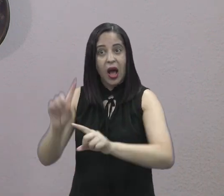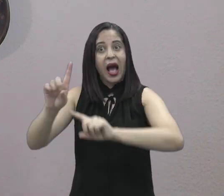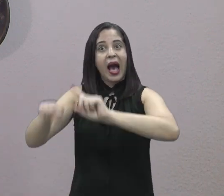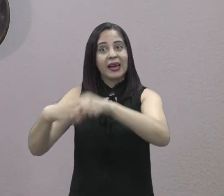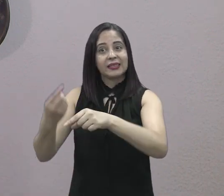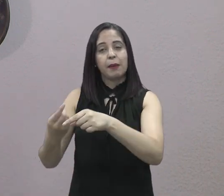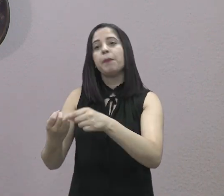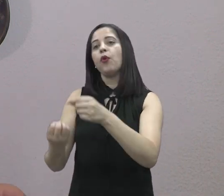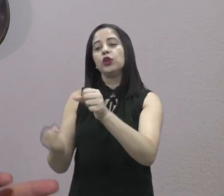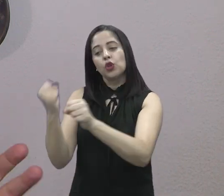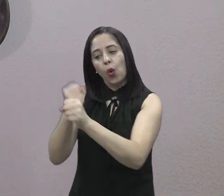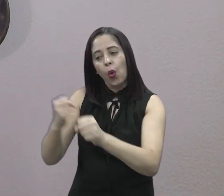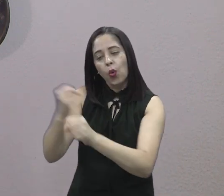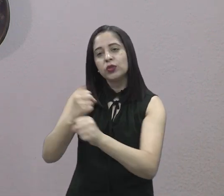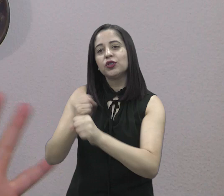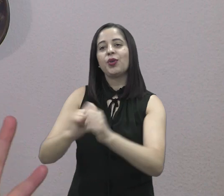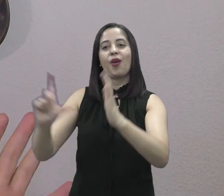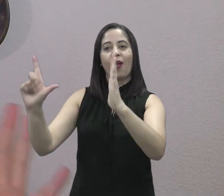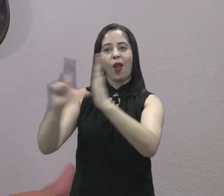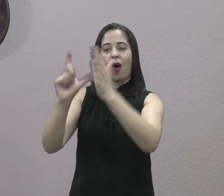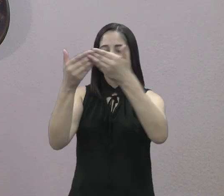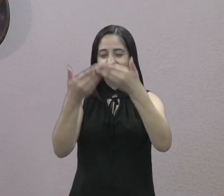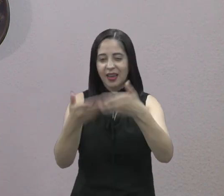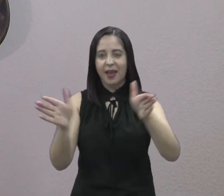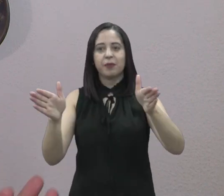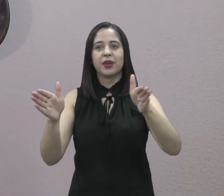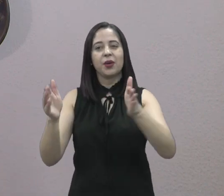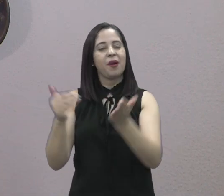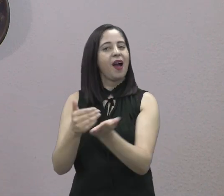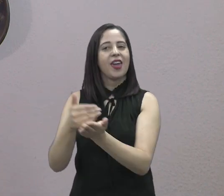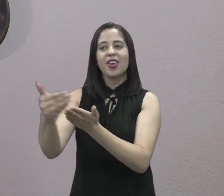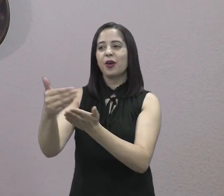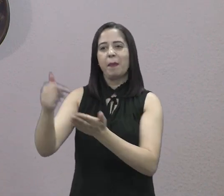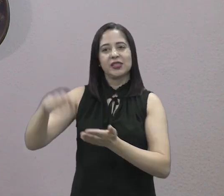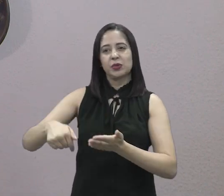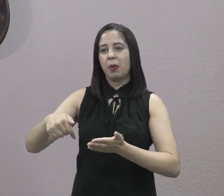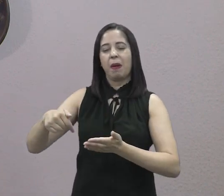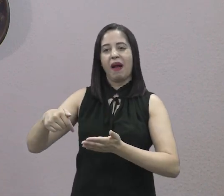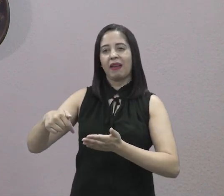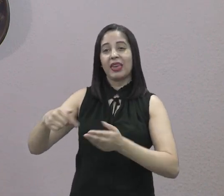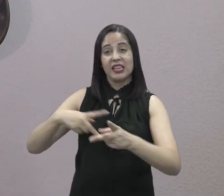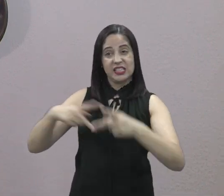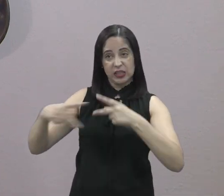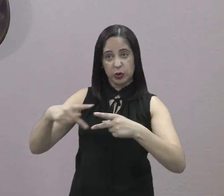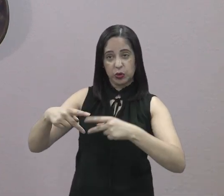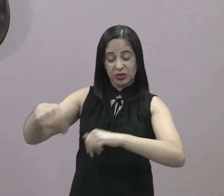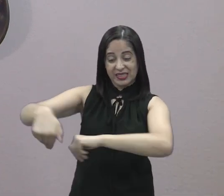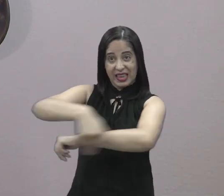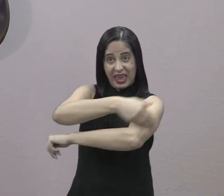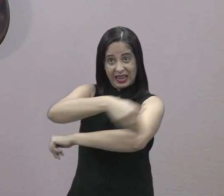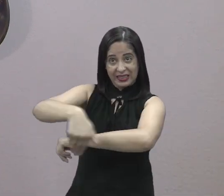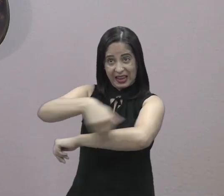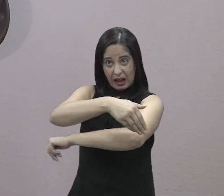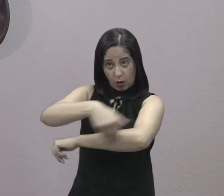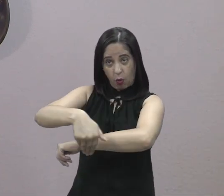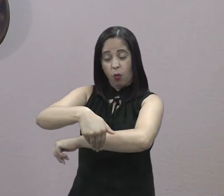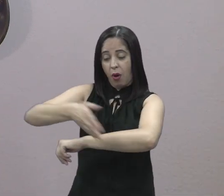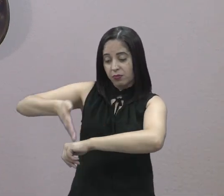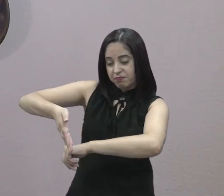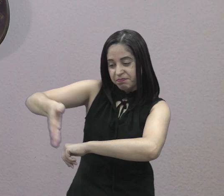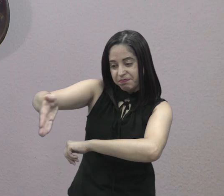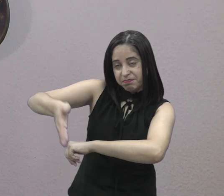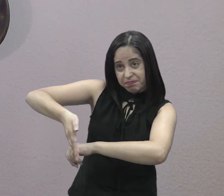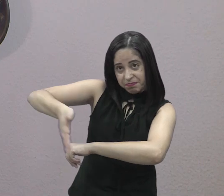estabelecimento físico, e aí começou o comércio aqui com os libaneses. Aqui em São José dos Campos, é interessante